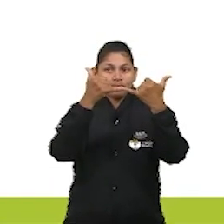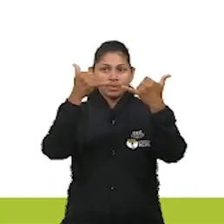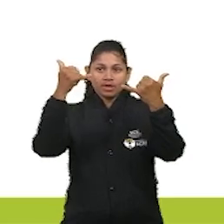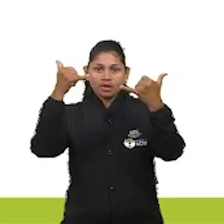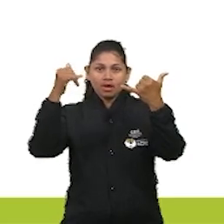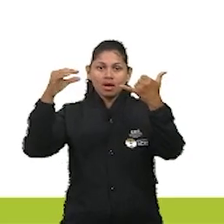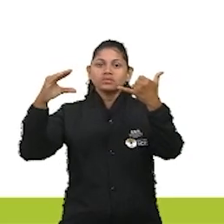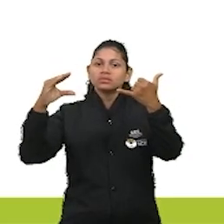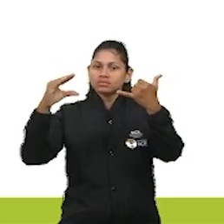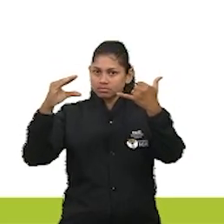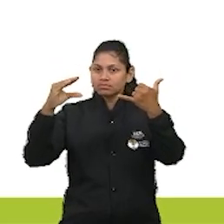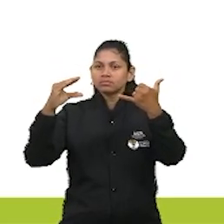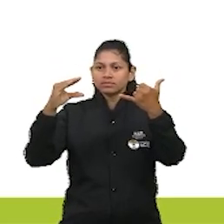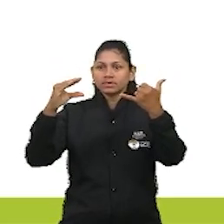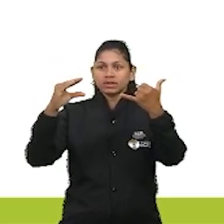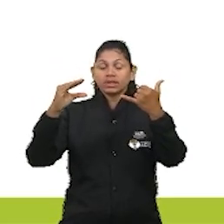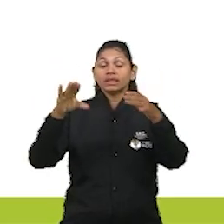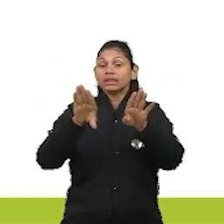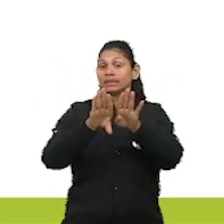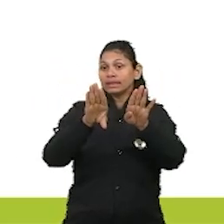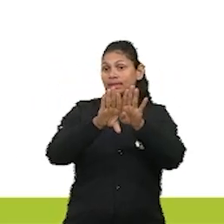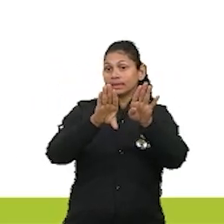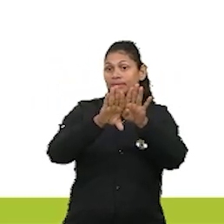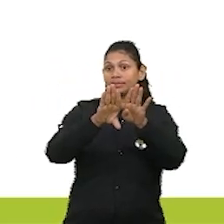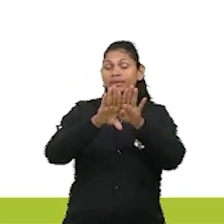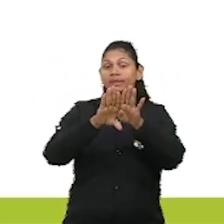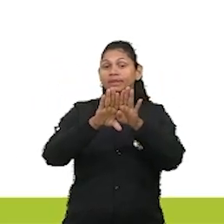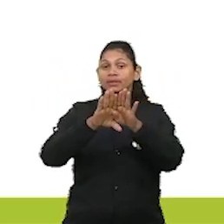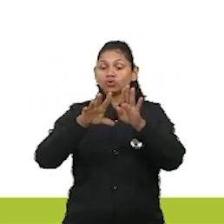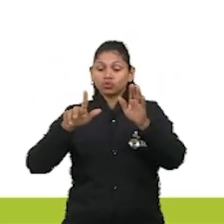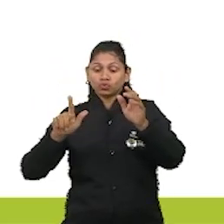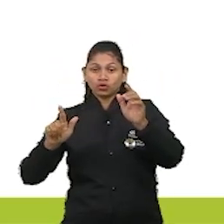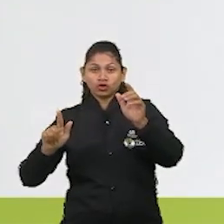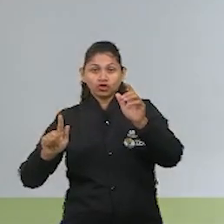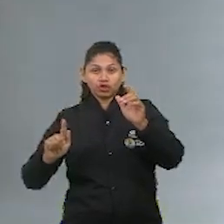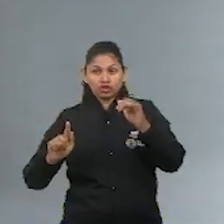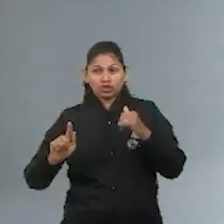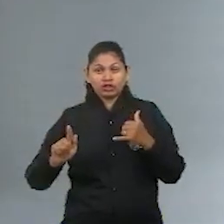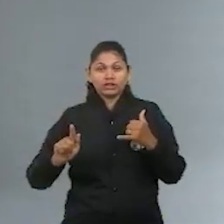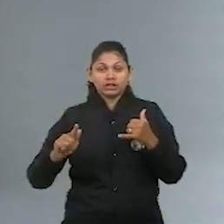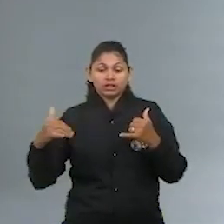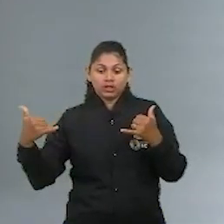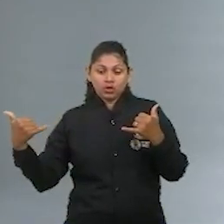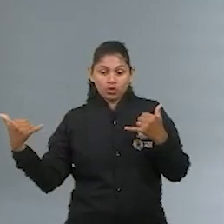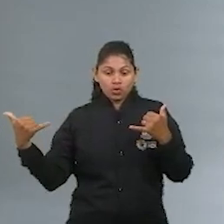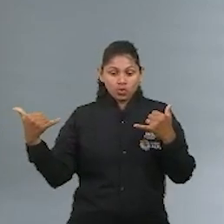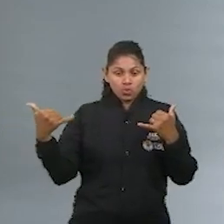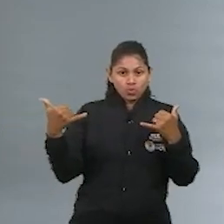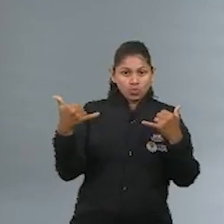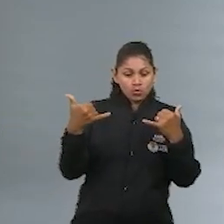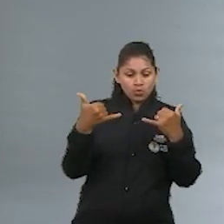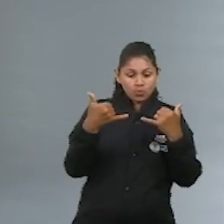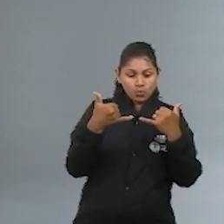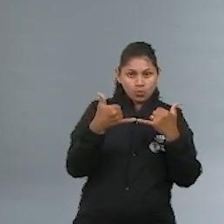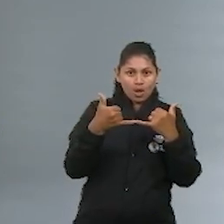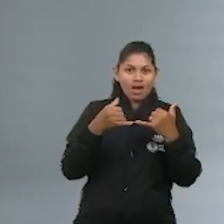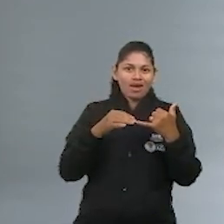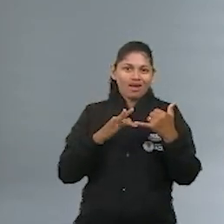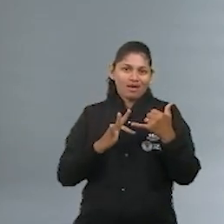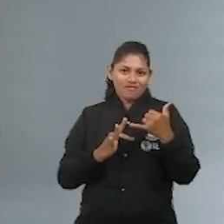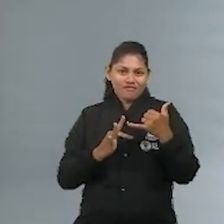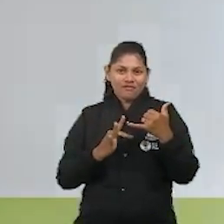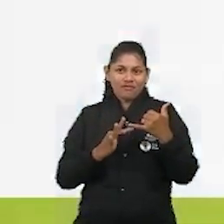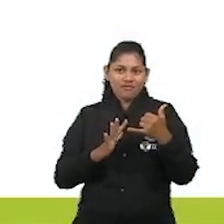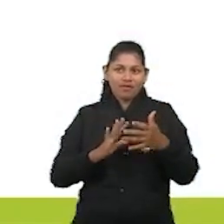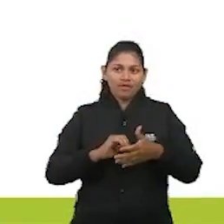isso, e do G ao F. Sempre o ramo ele vai estar aí conectando ao nó, ok?